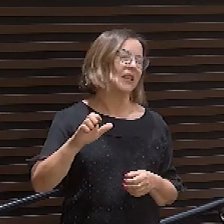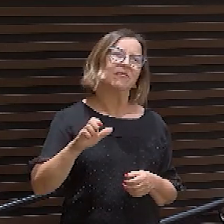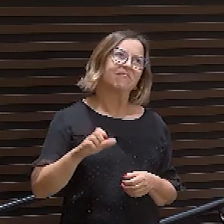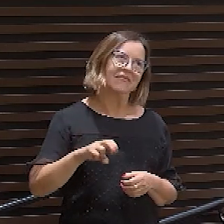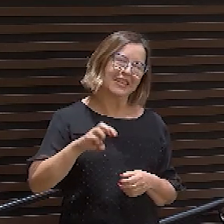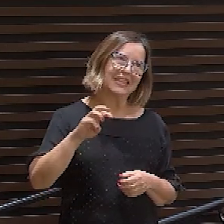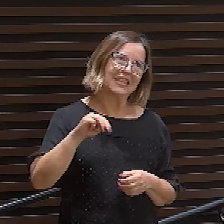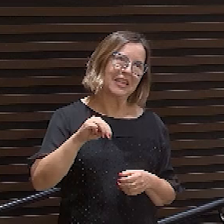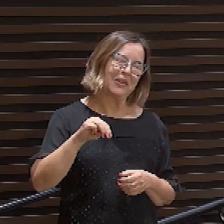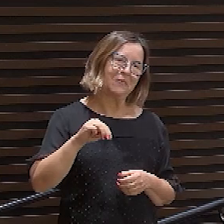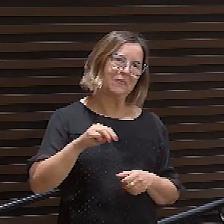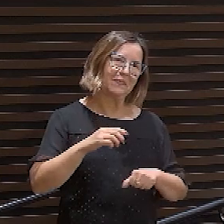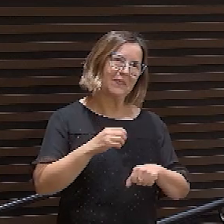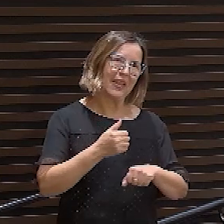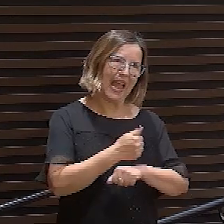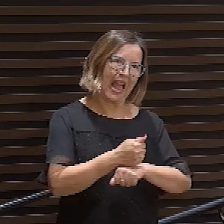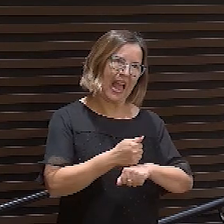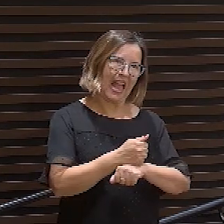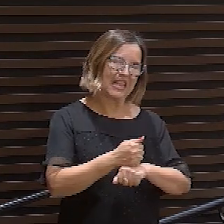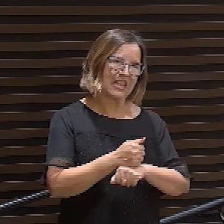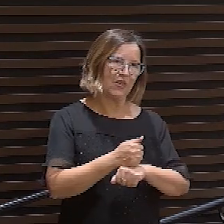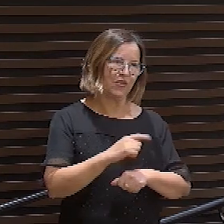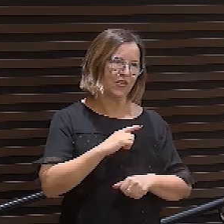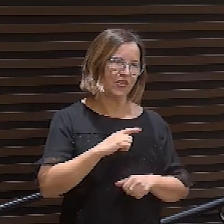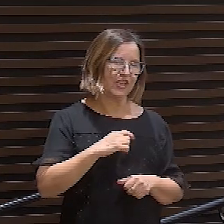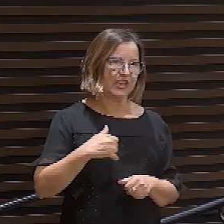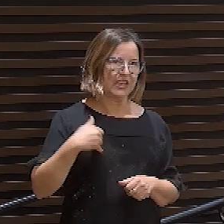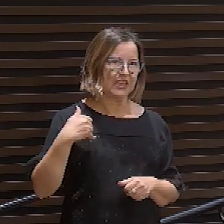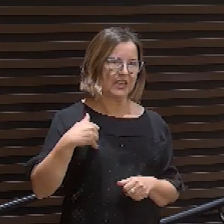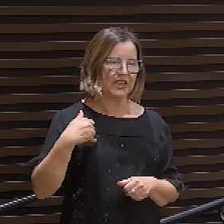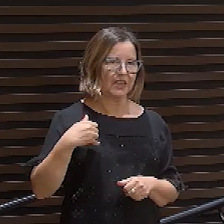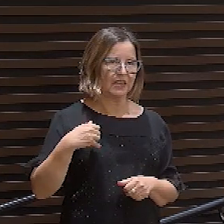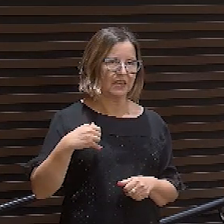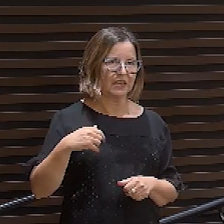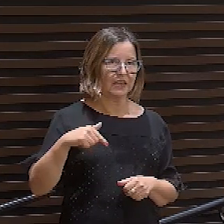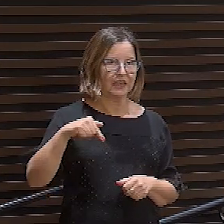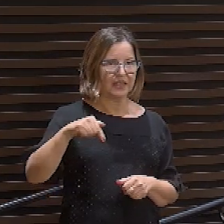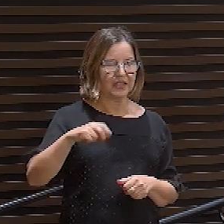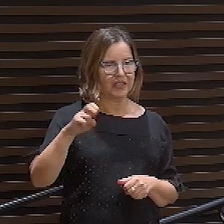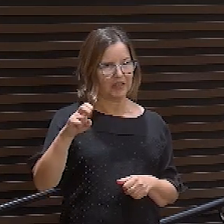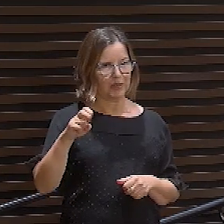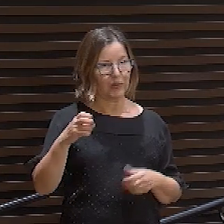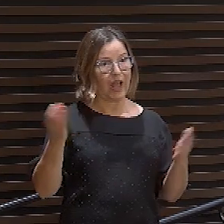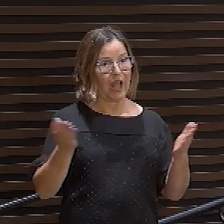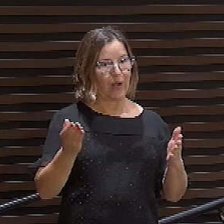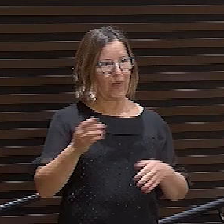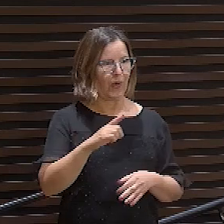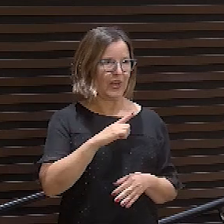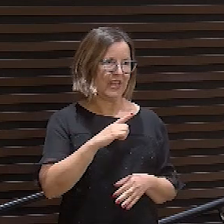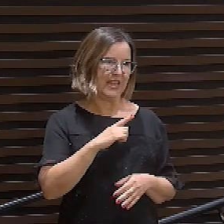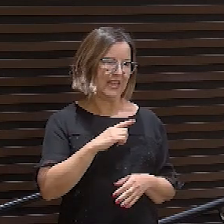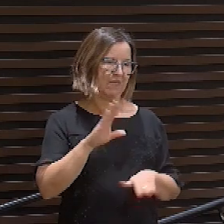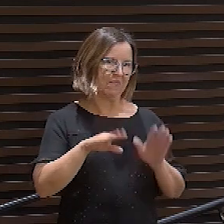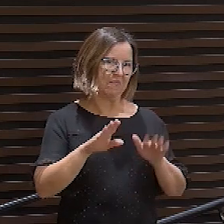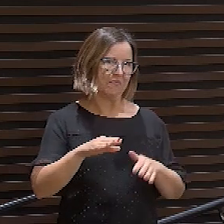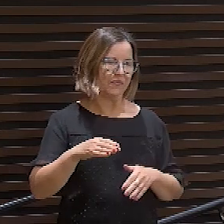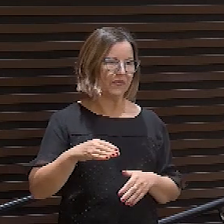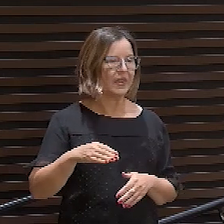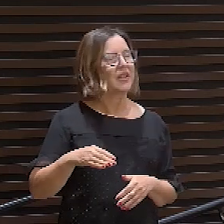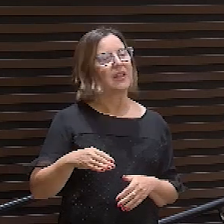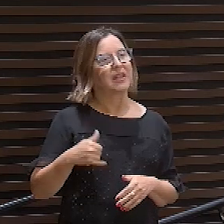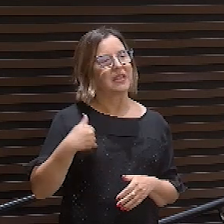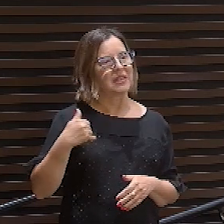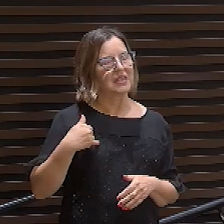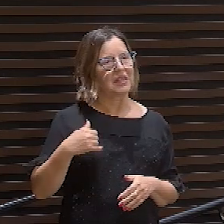ano em Siquém, ele deveria ter agora 76 anos, e